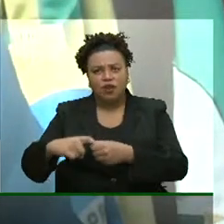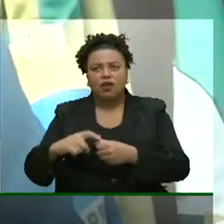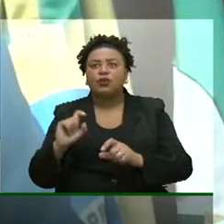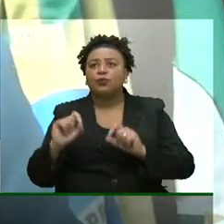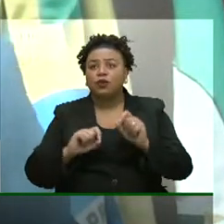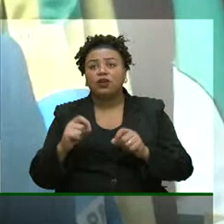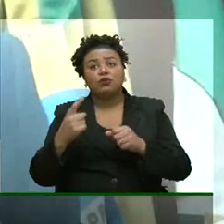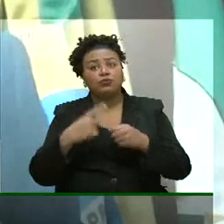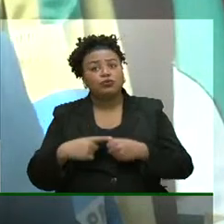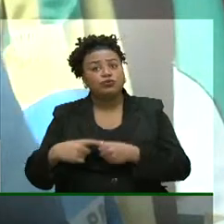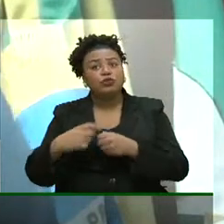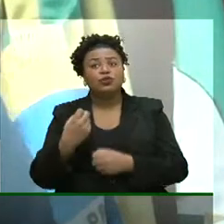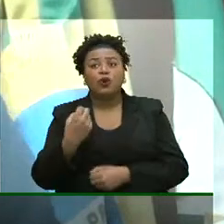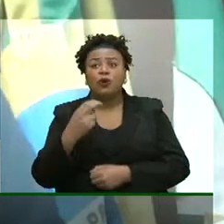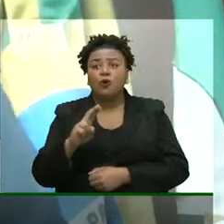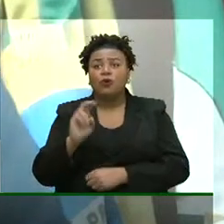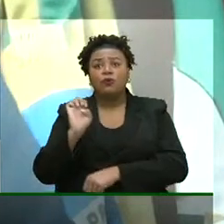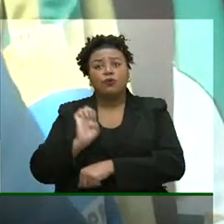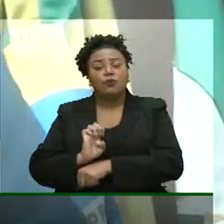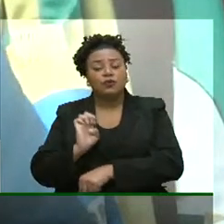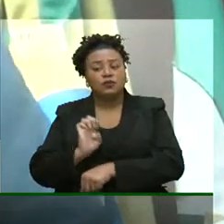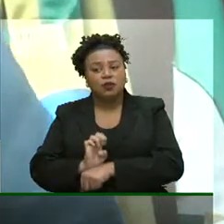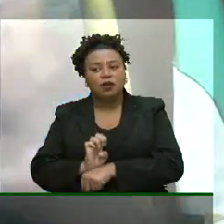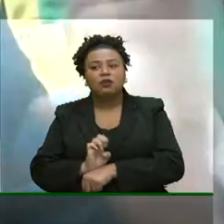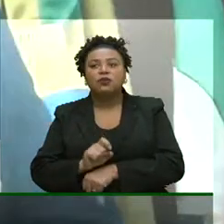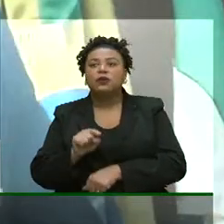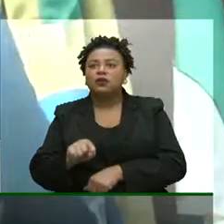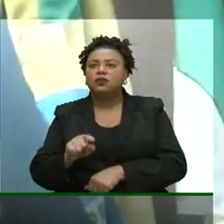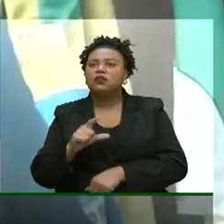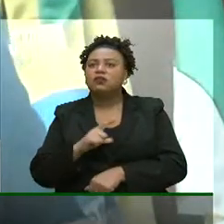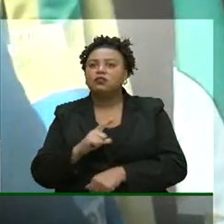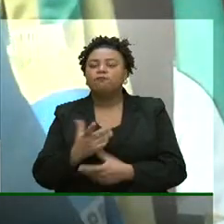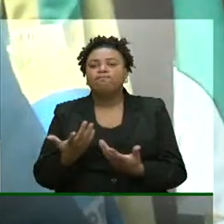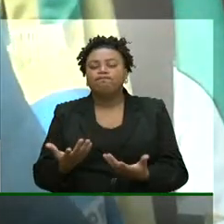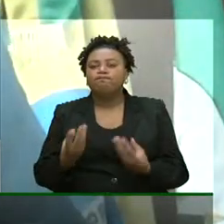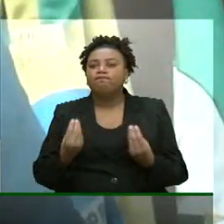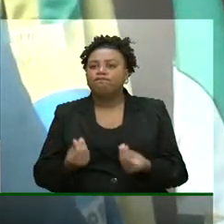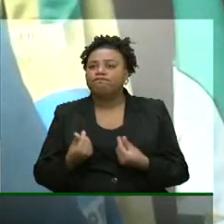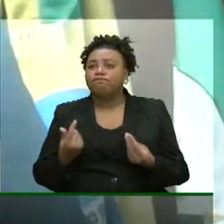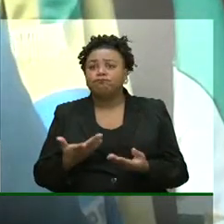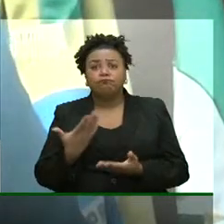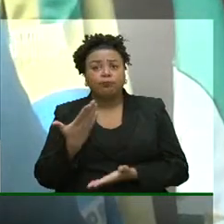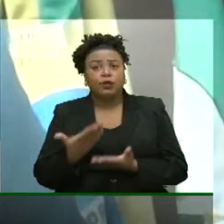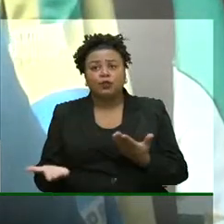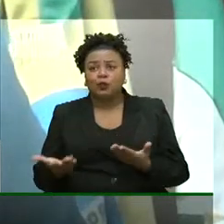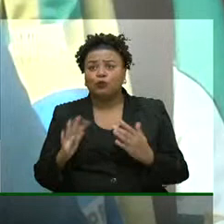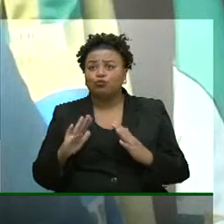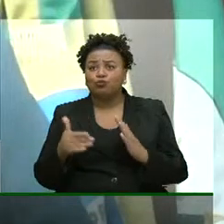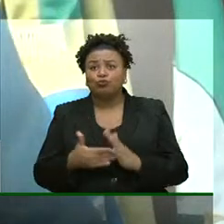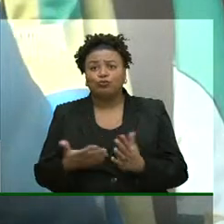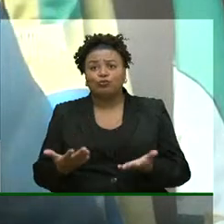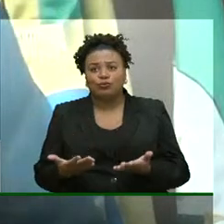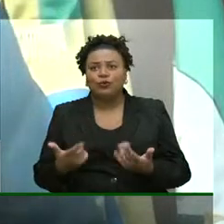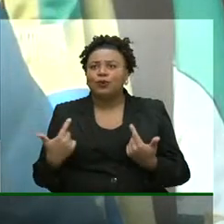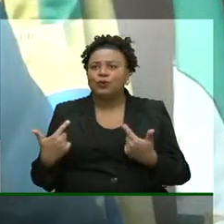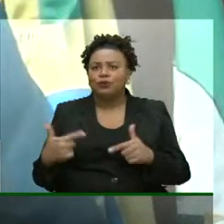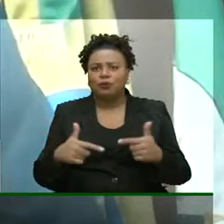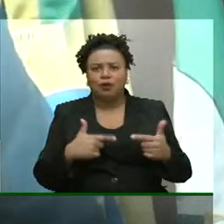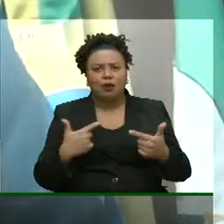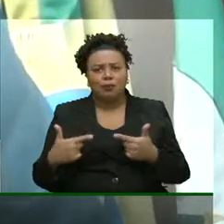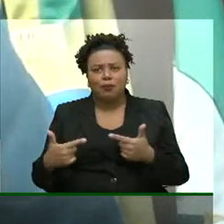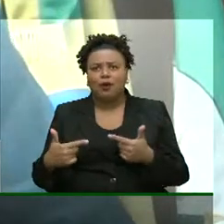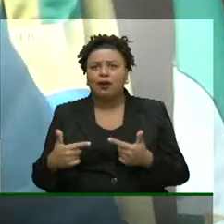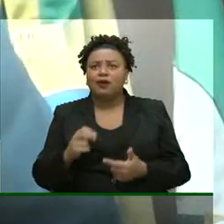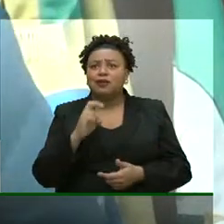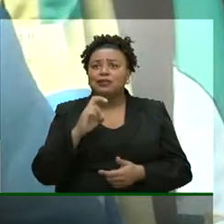os municípios ou com o estado, que ficaram à mercê, ficaram a ver navios. Trabalhos